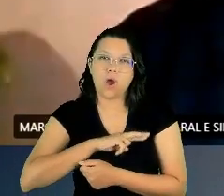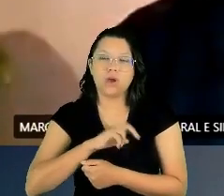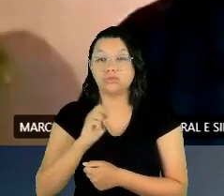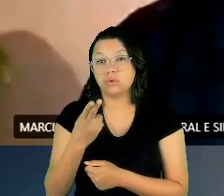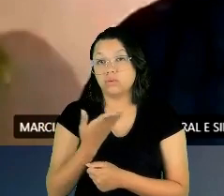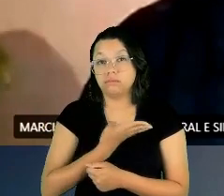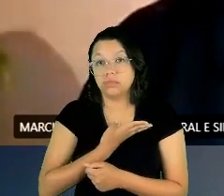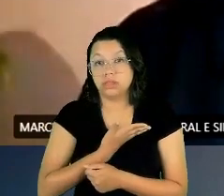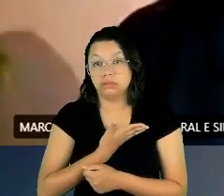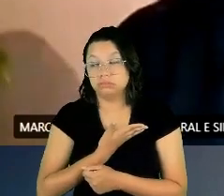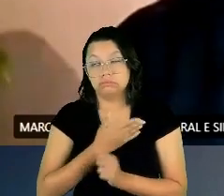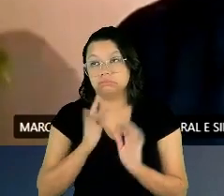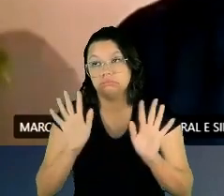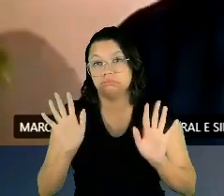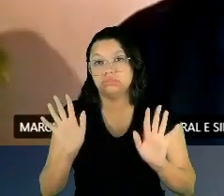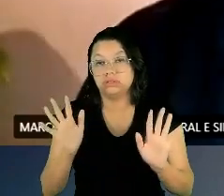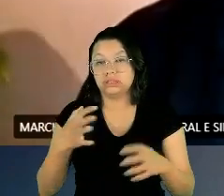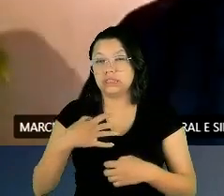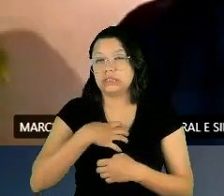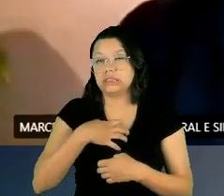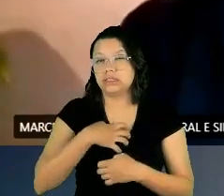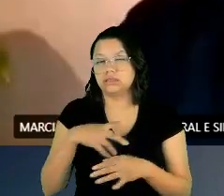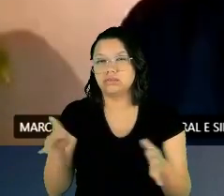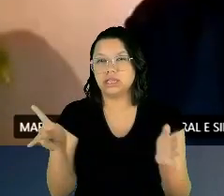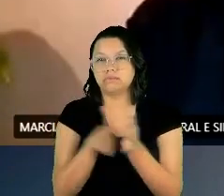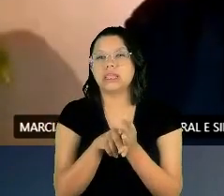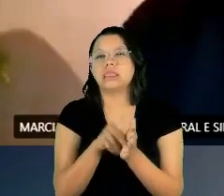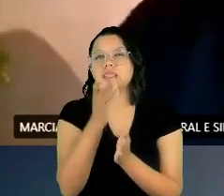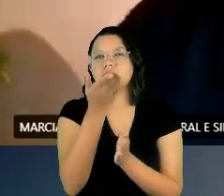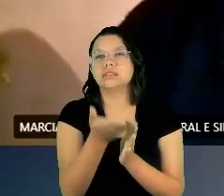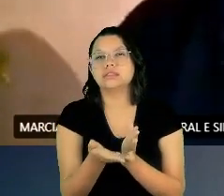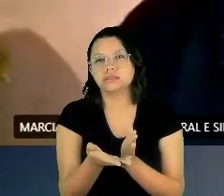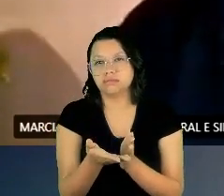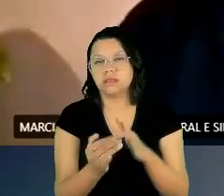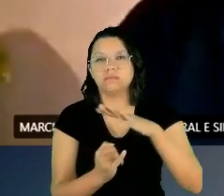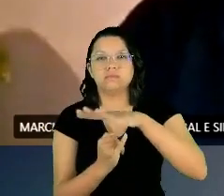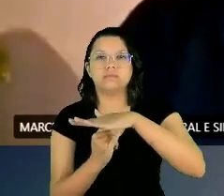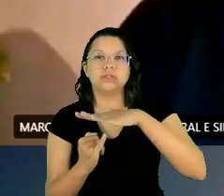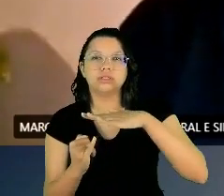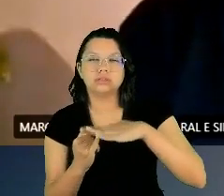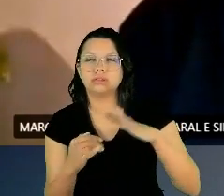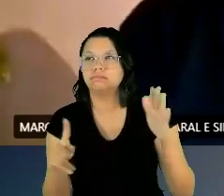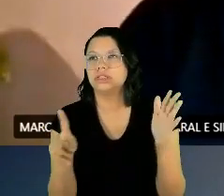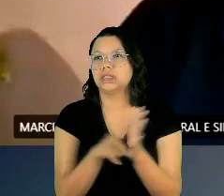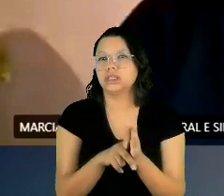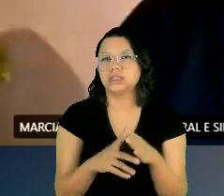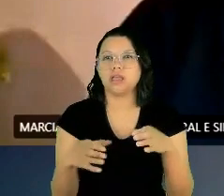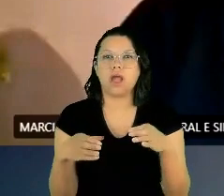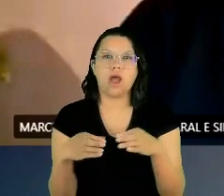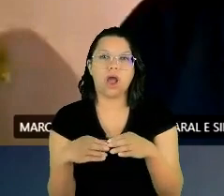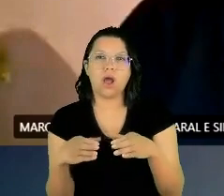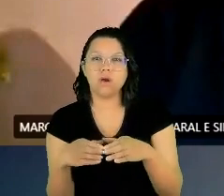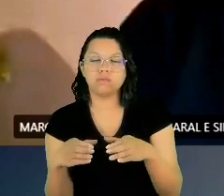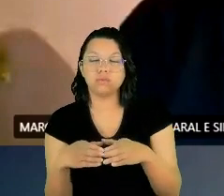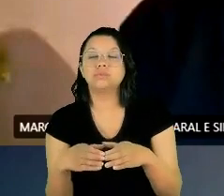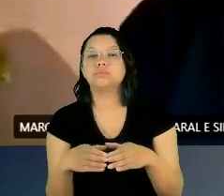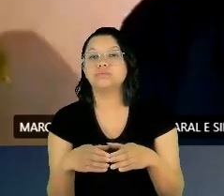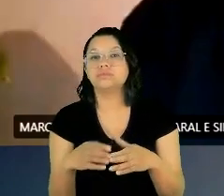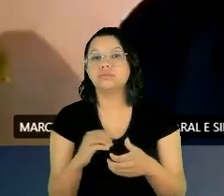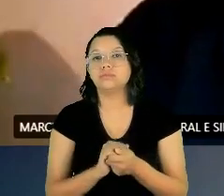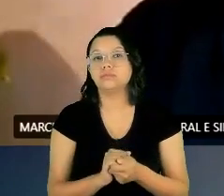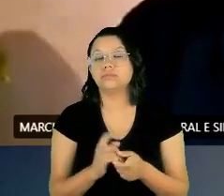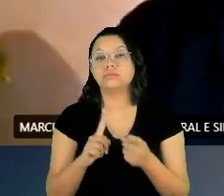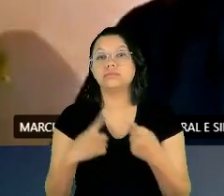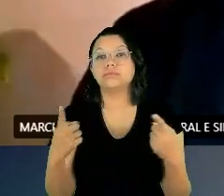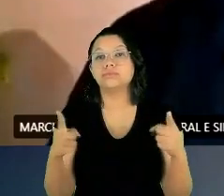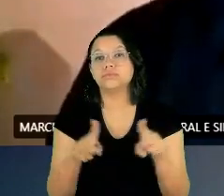amor romântico, seja de amigo, seja, enfim, a minha sensação de pertencimento a uma instituição, pertencimento ao grupo está